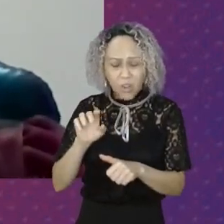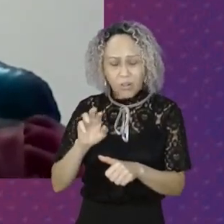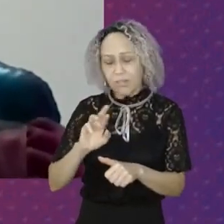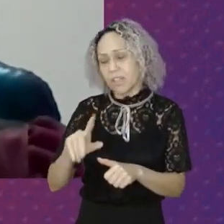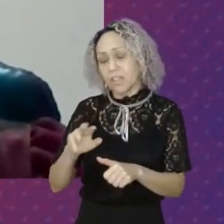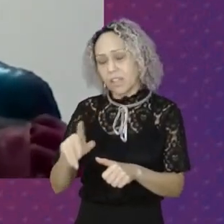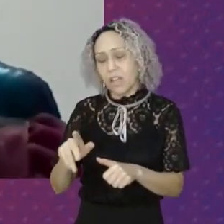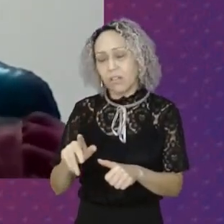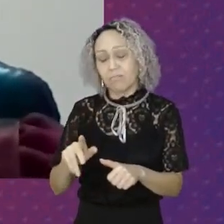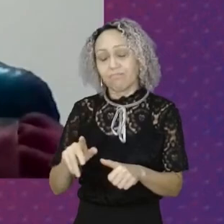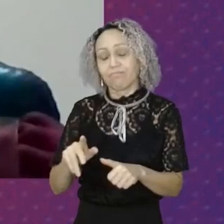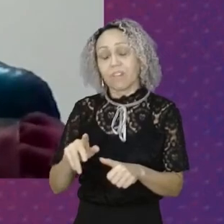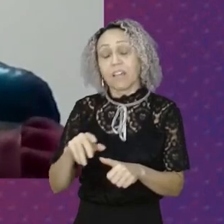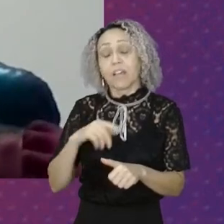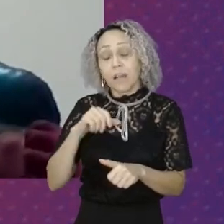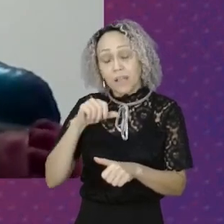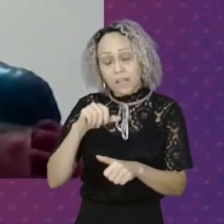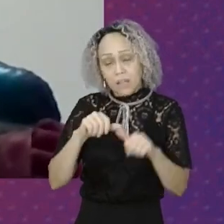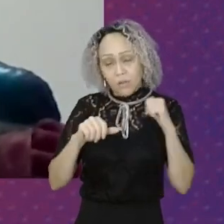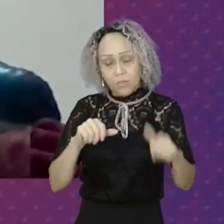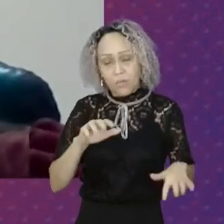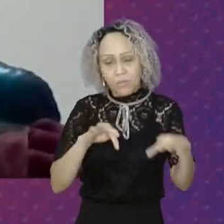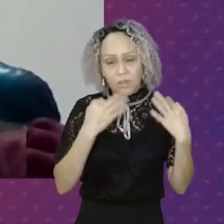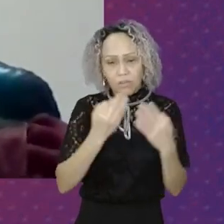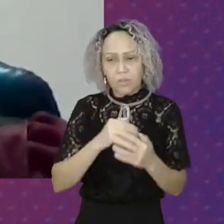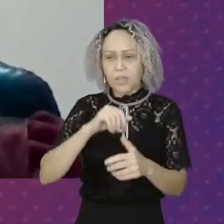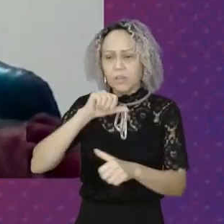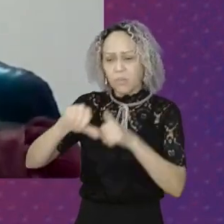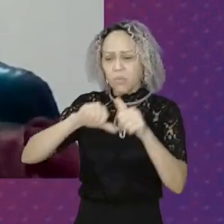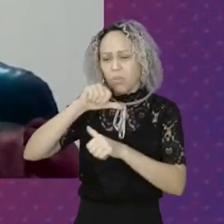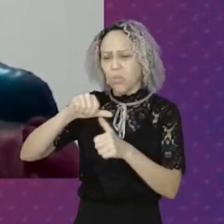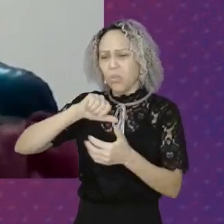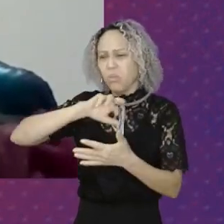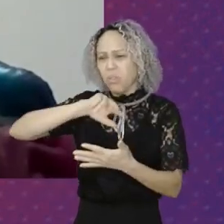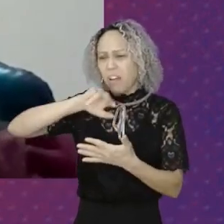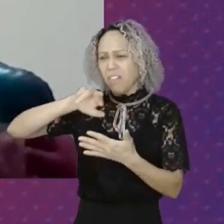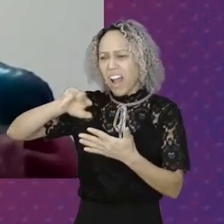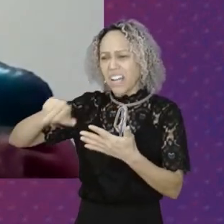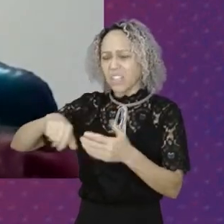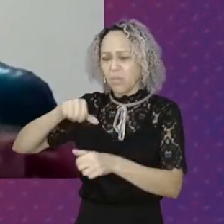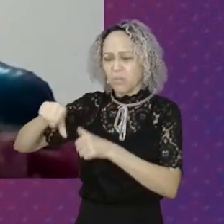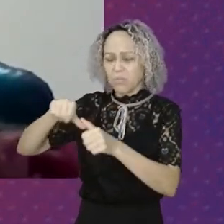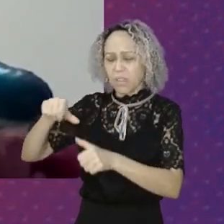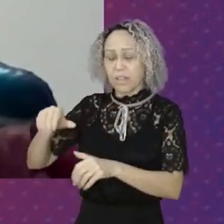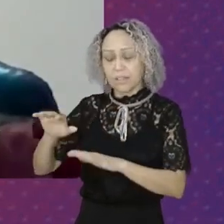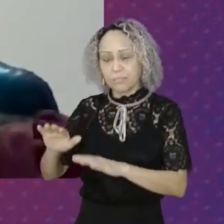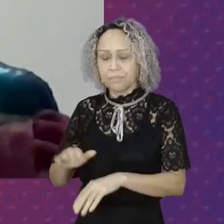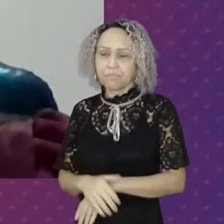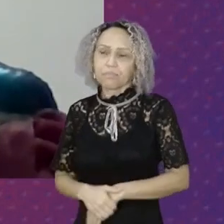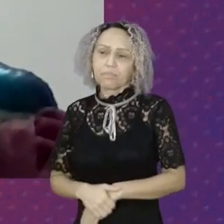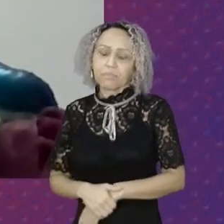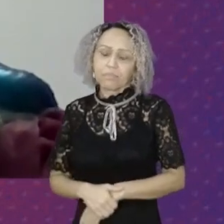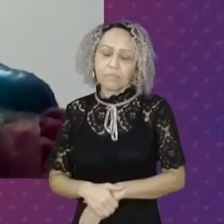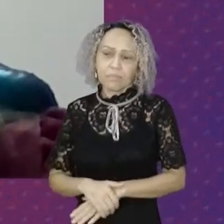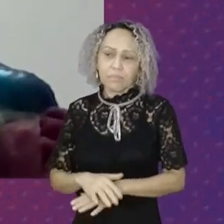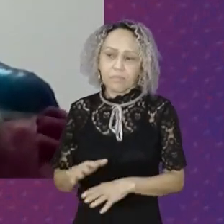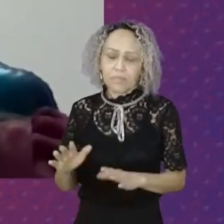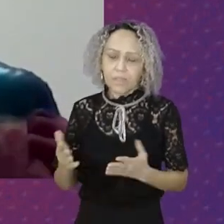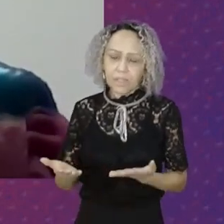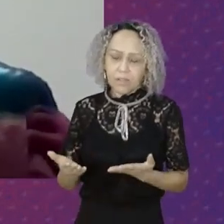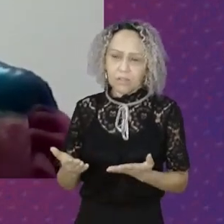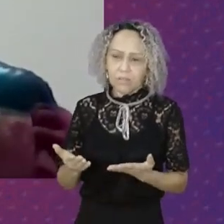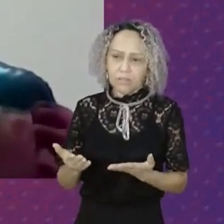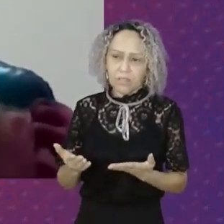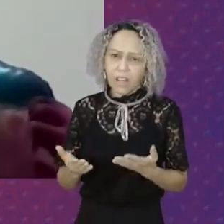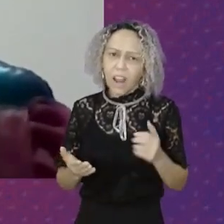do programa, inclusive tirando essas condicionalidades que se apresenta desde o nascimento do Bolsa